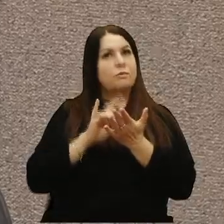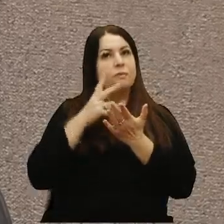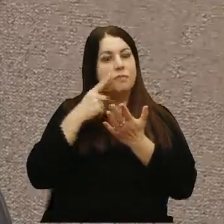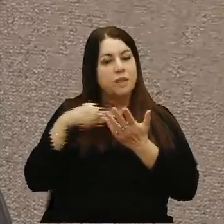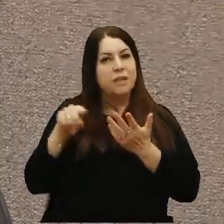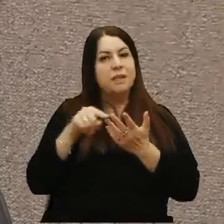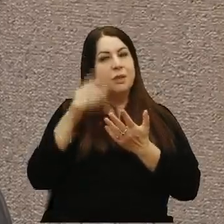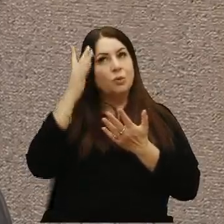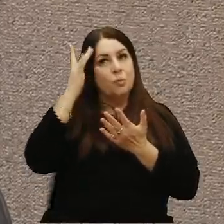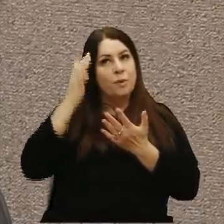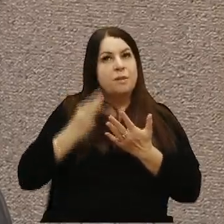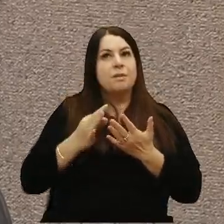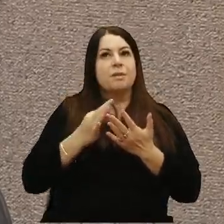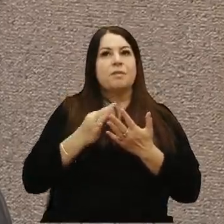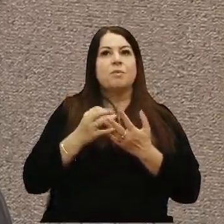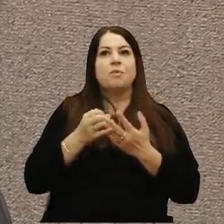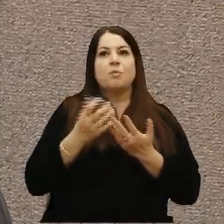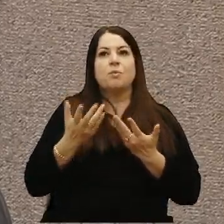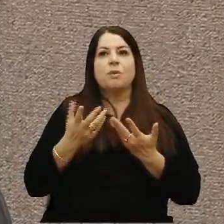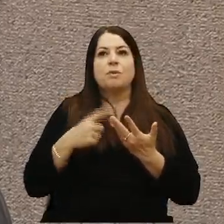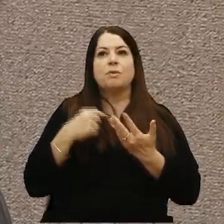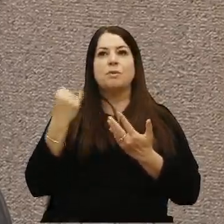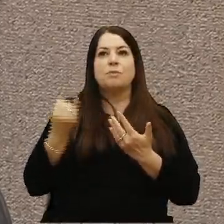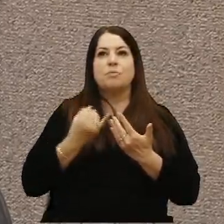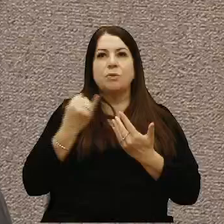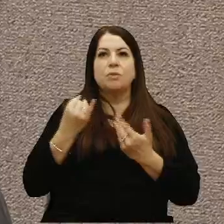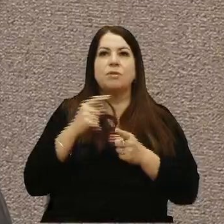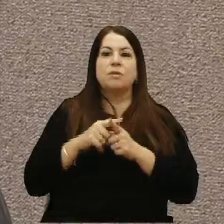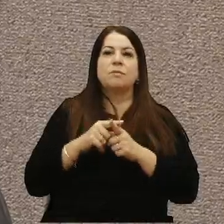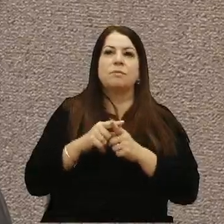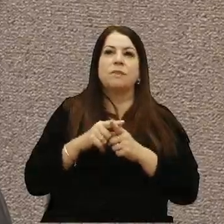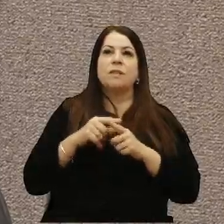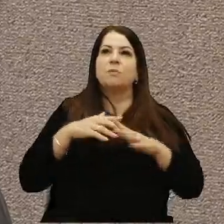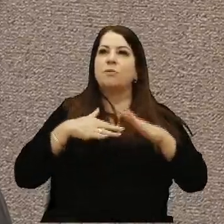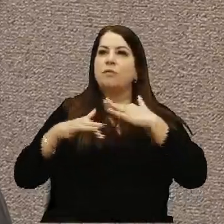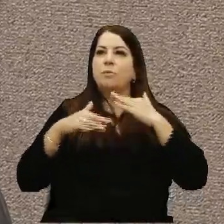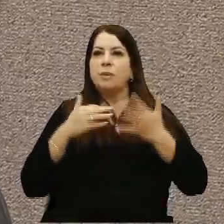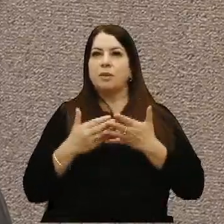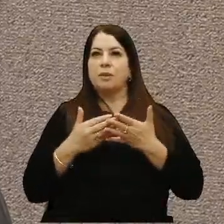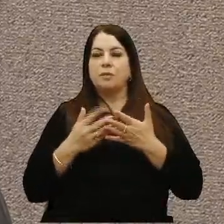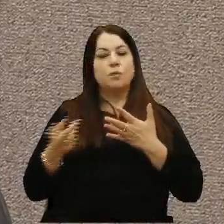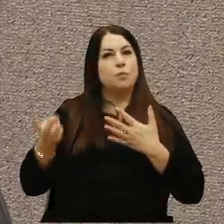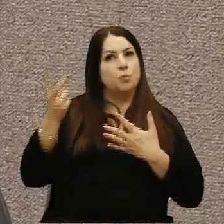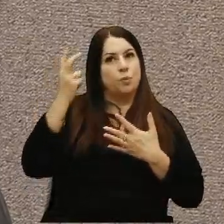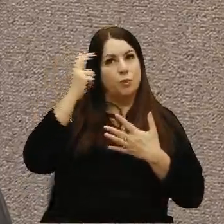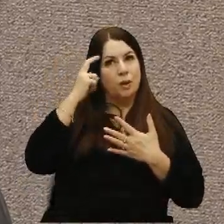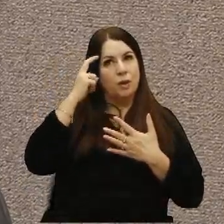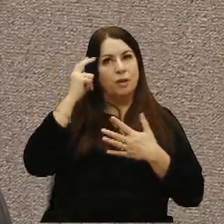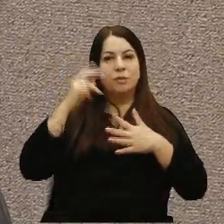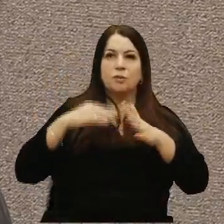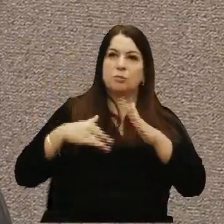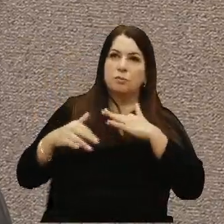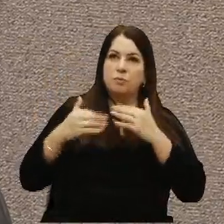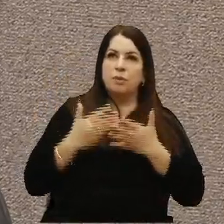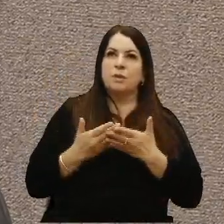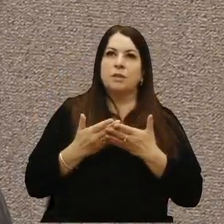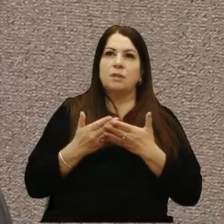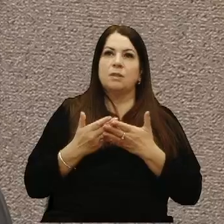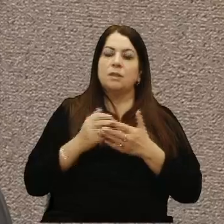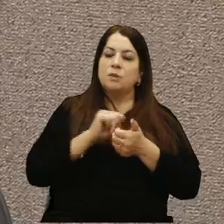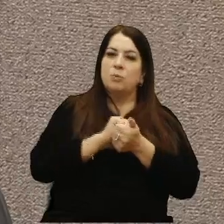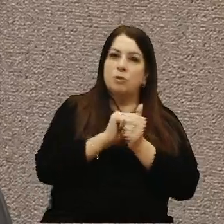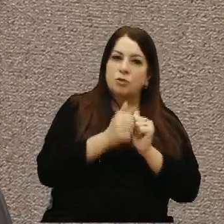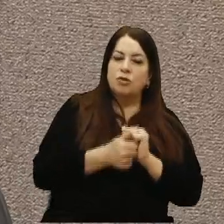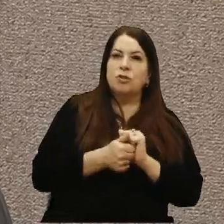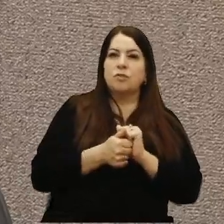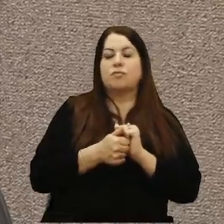gente compreenda o quanto são importantes. E a gente fala isso de movimentos culturais, fala isso de movimentos